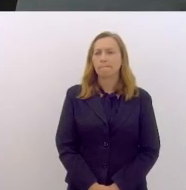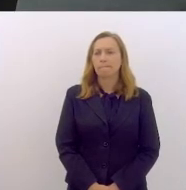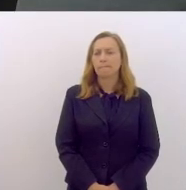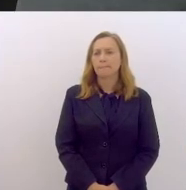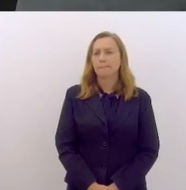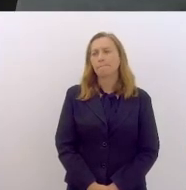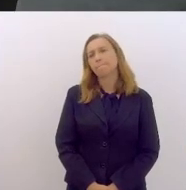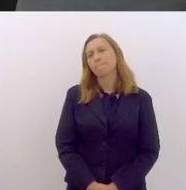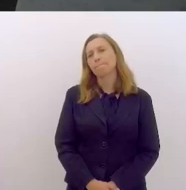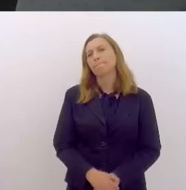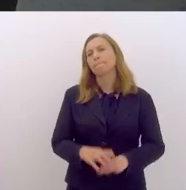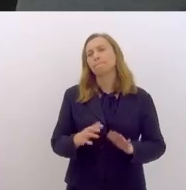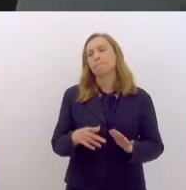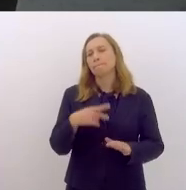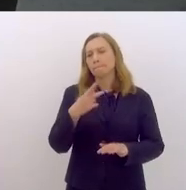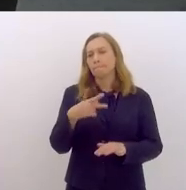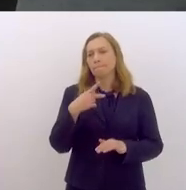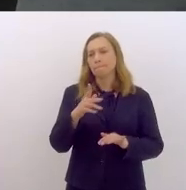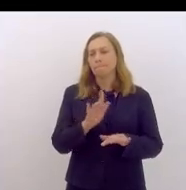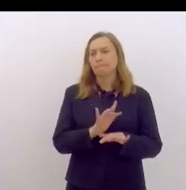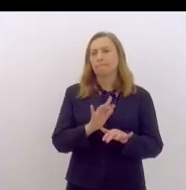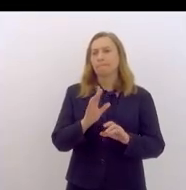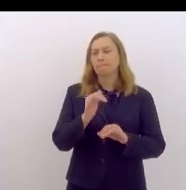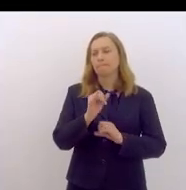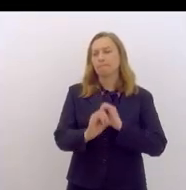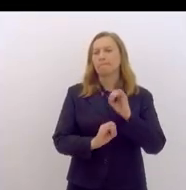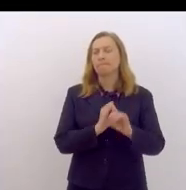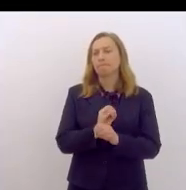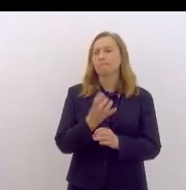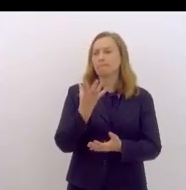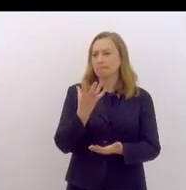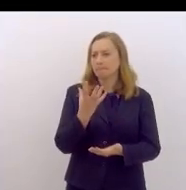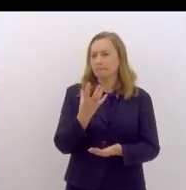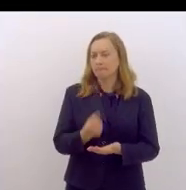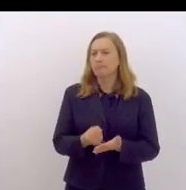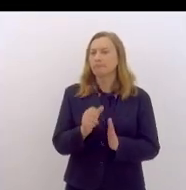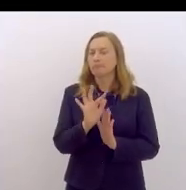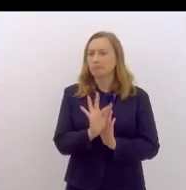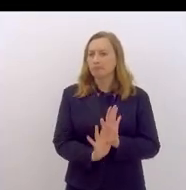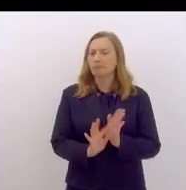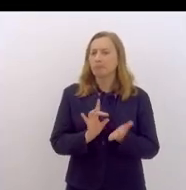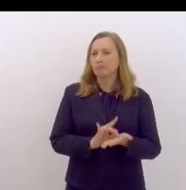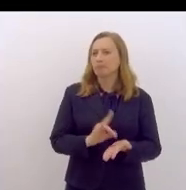mas mantendo o texto original, ou seja, não acatando a emenda que foi objeto